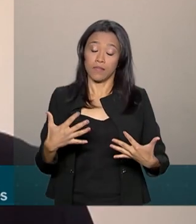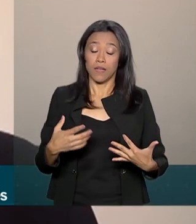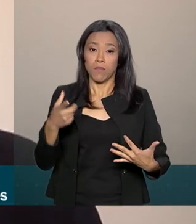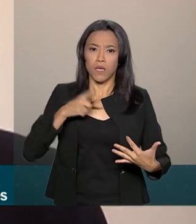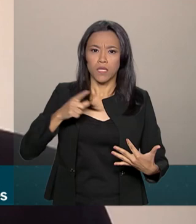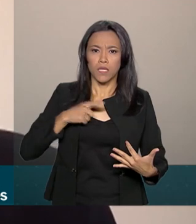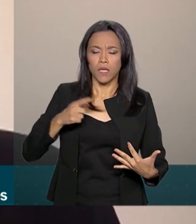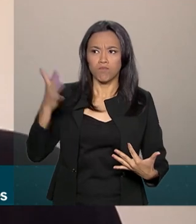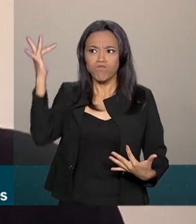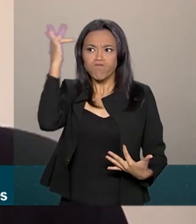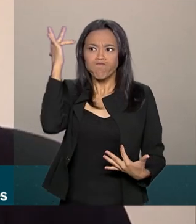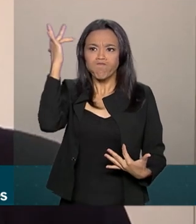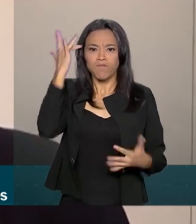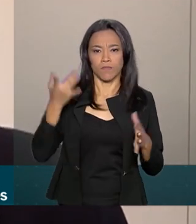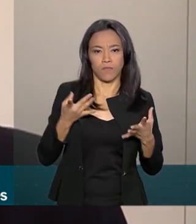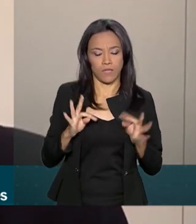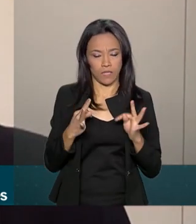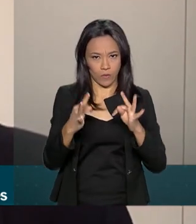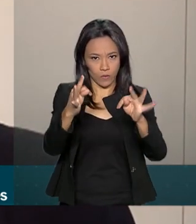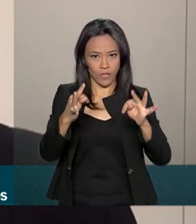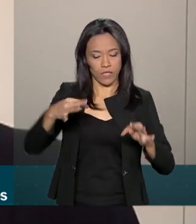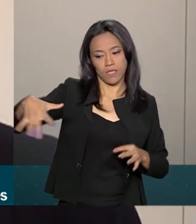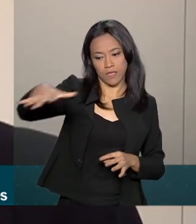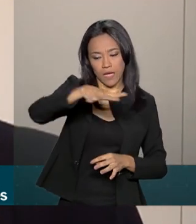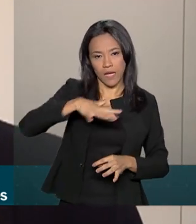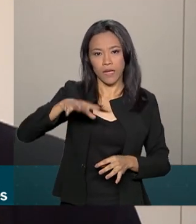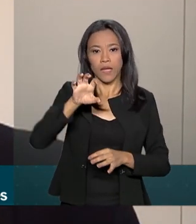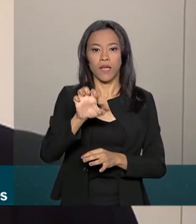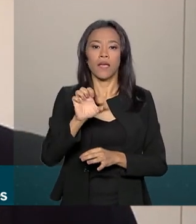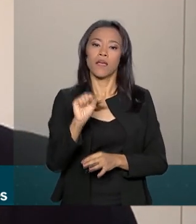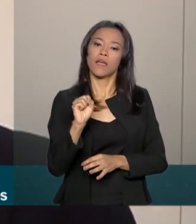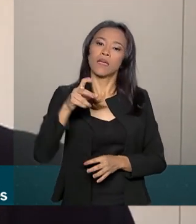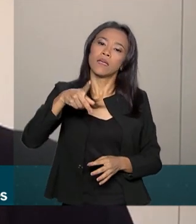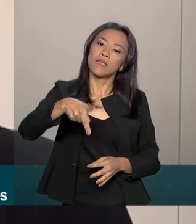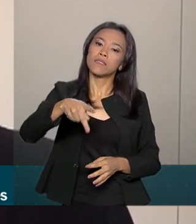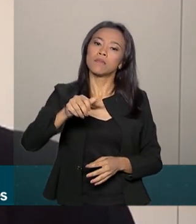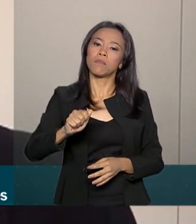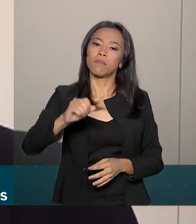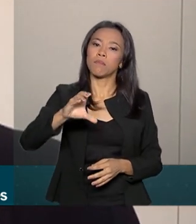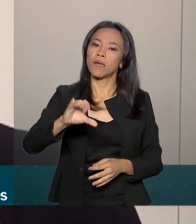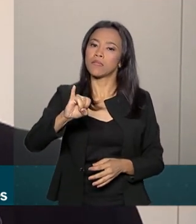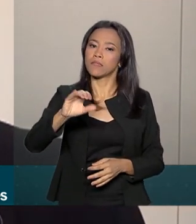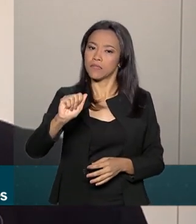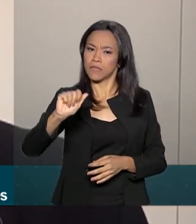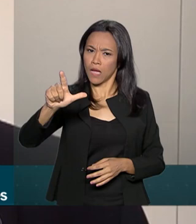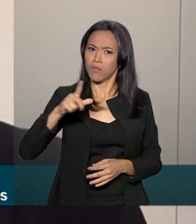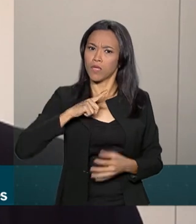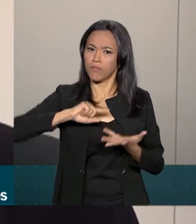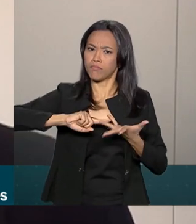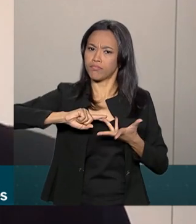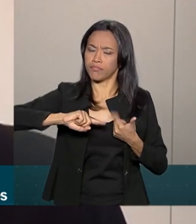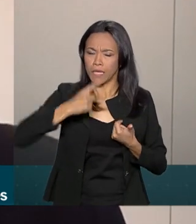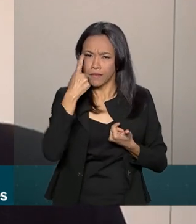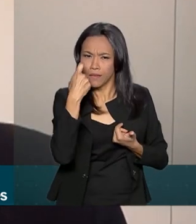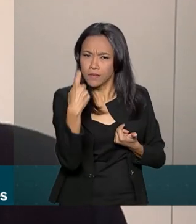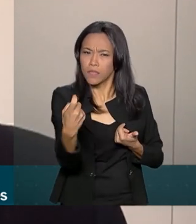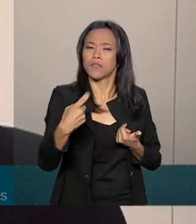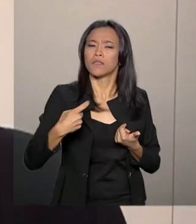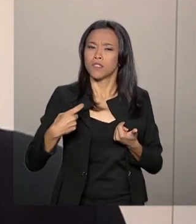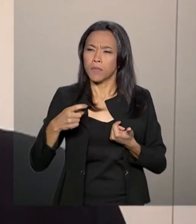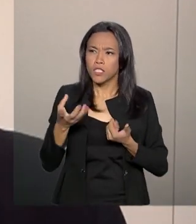ponta em termos de tecnologia do setor aeroespacial. temos muitas coisas interessantes que podemos levar em termos de